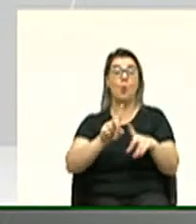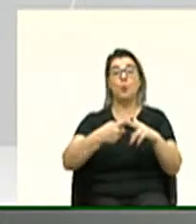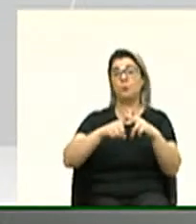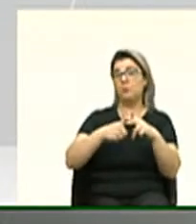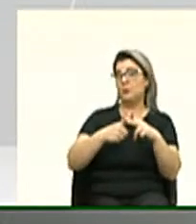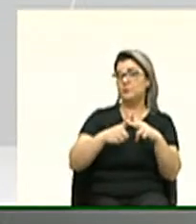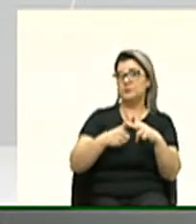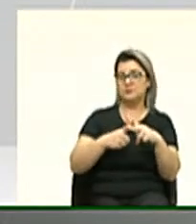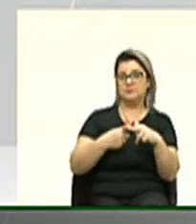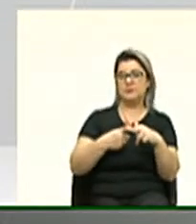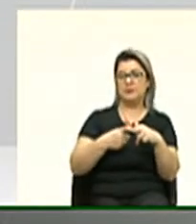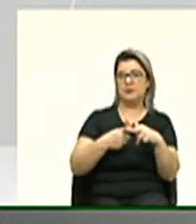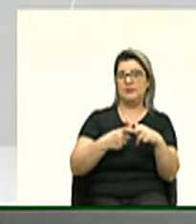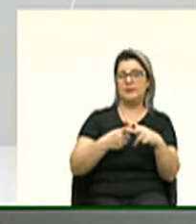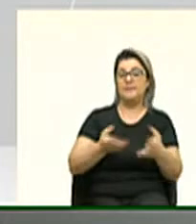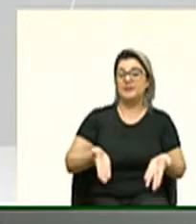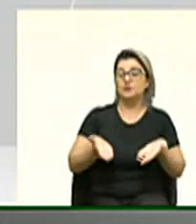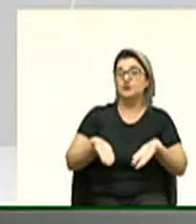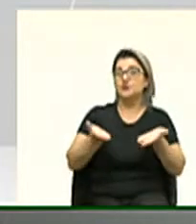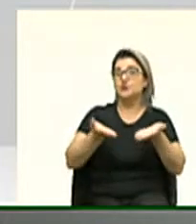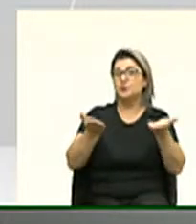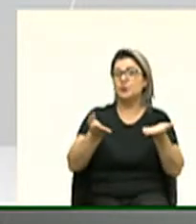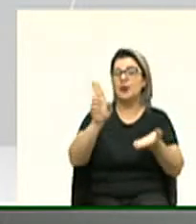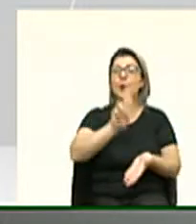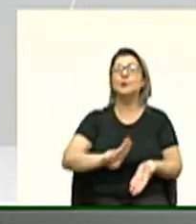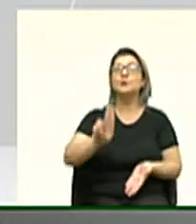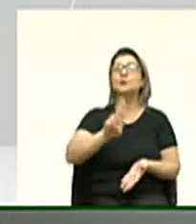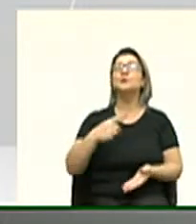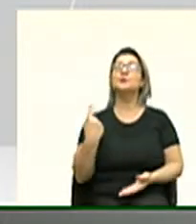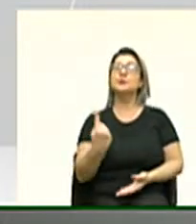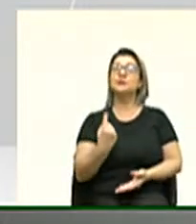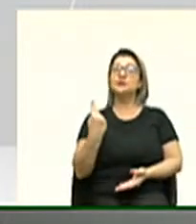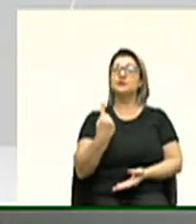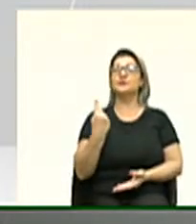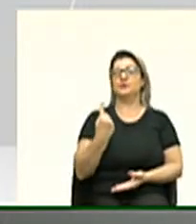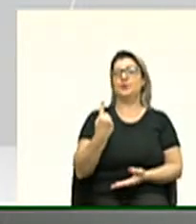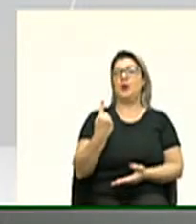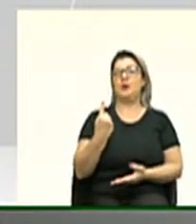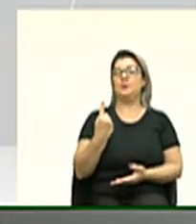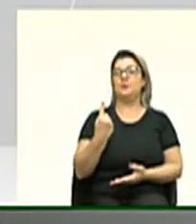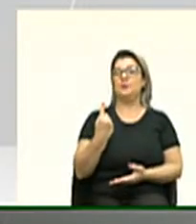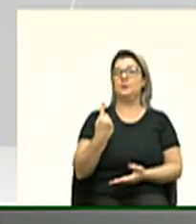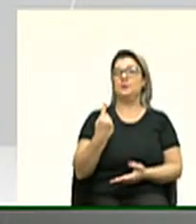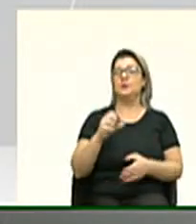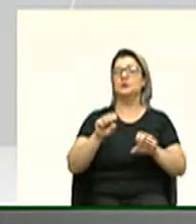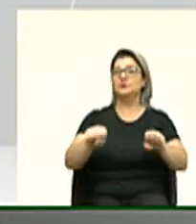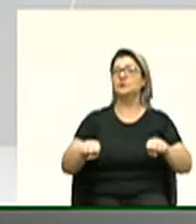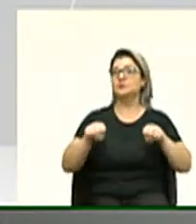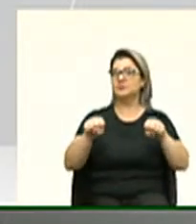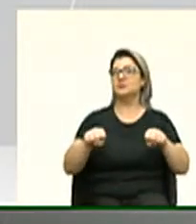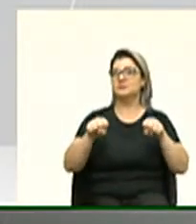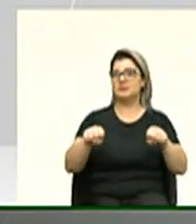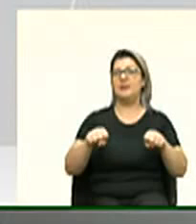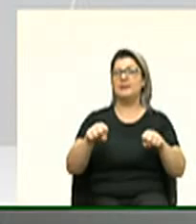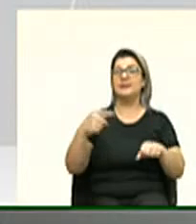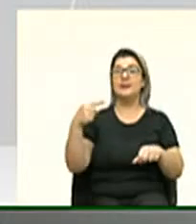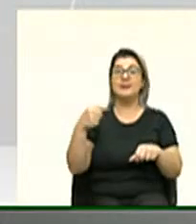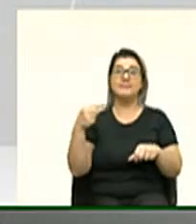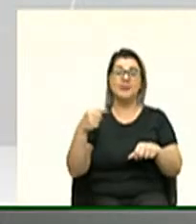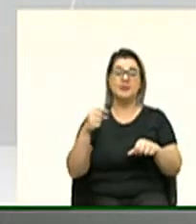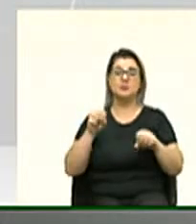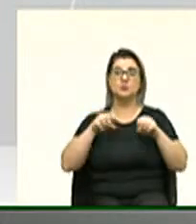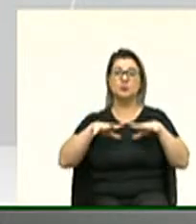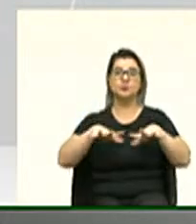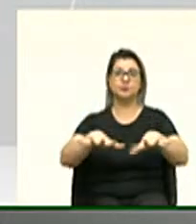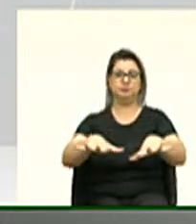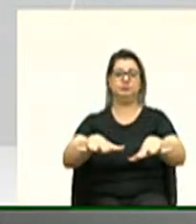transporte individual, portanto, com menos problema de contágio nos transportes coletivos,